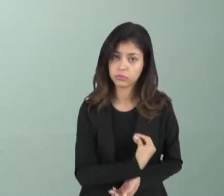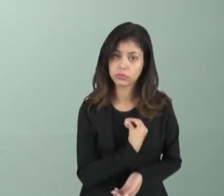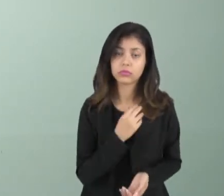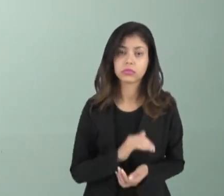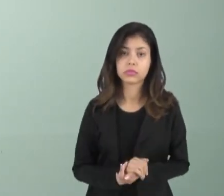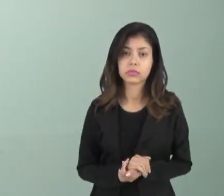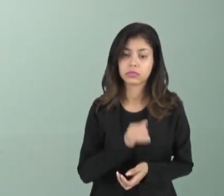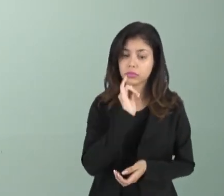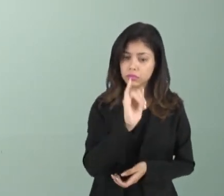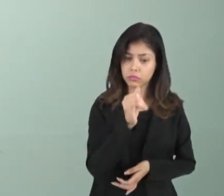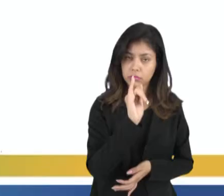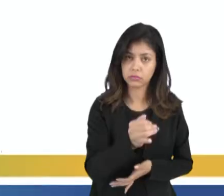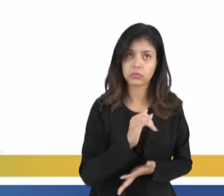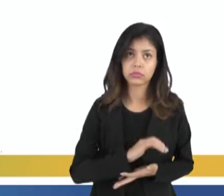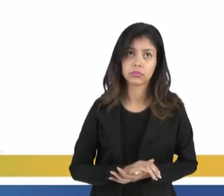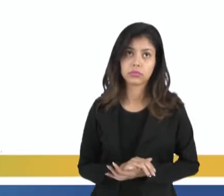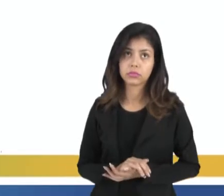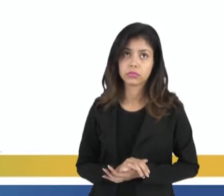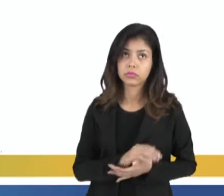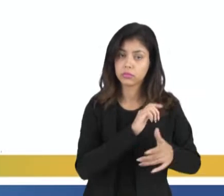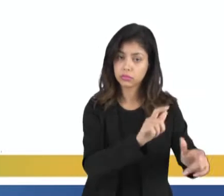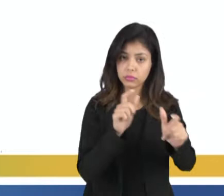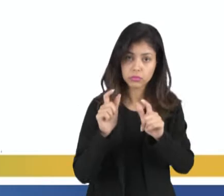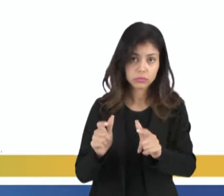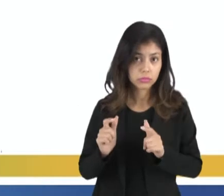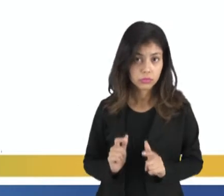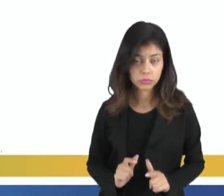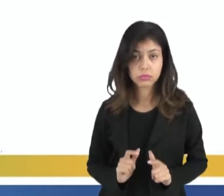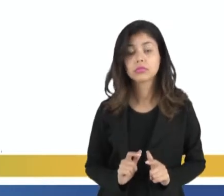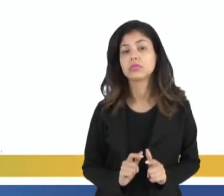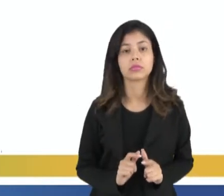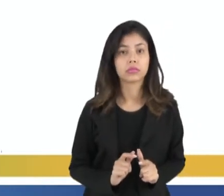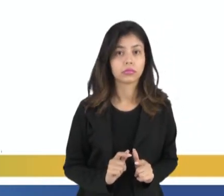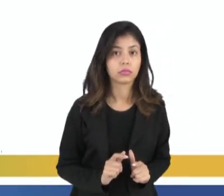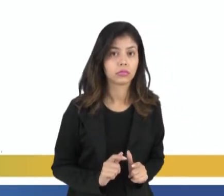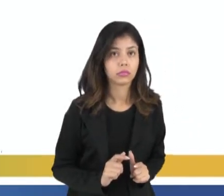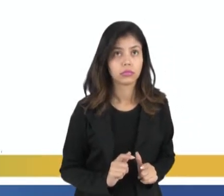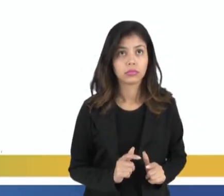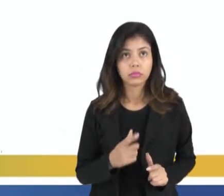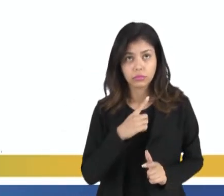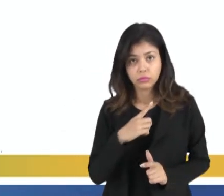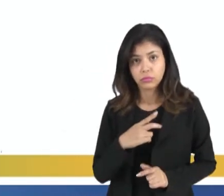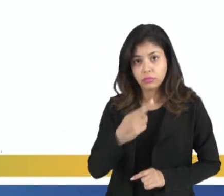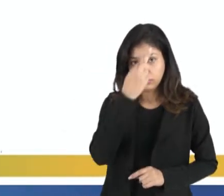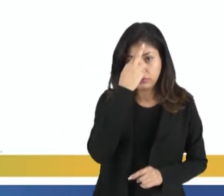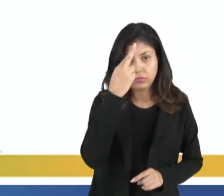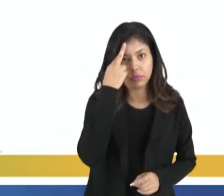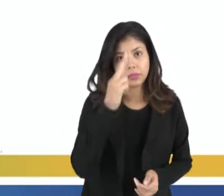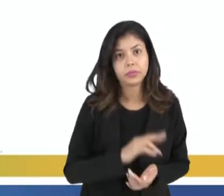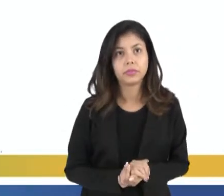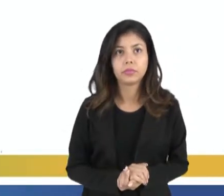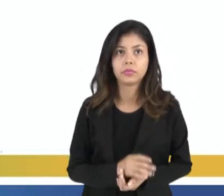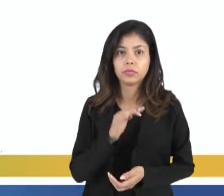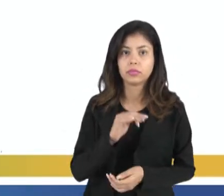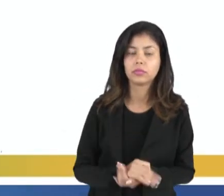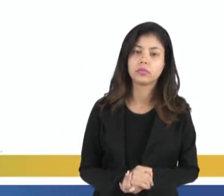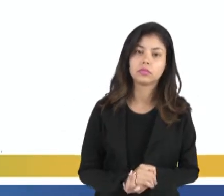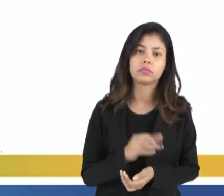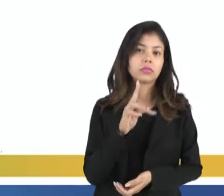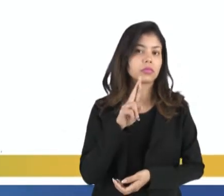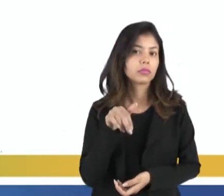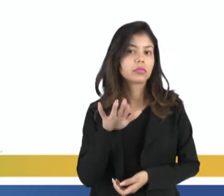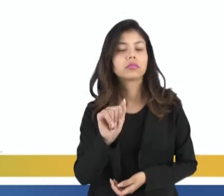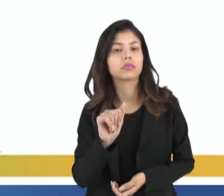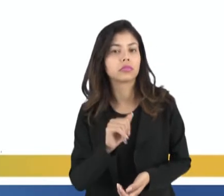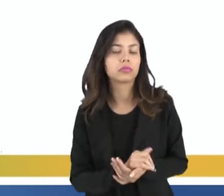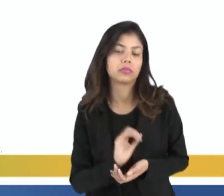os fatos narrados, um espaço em que se ambiente ali a história, uma trama, que são os